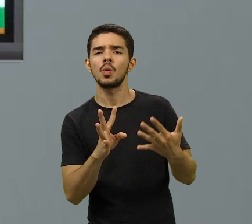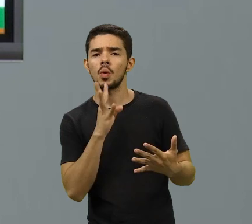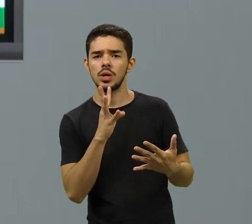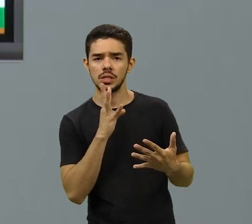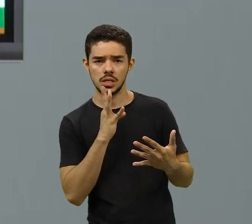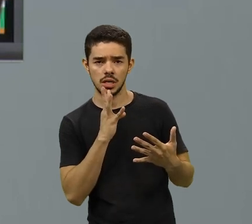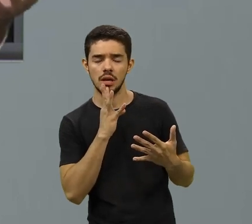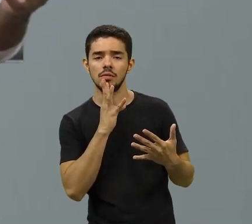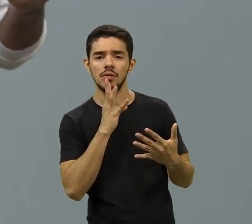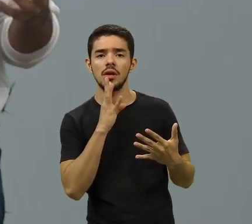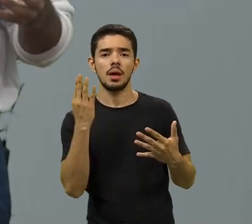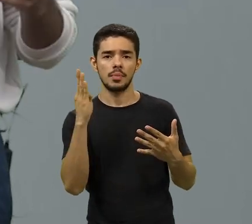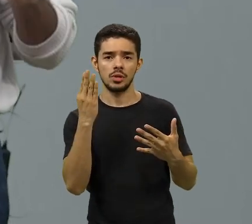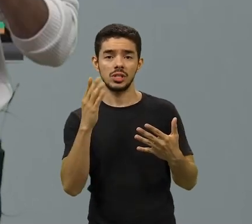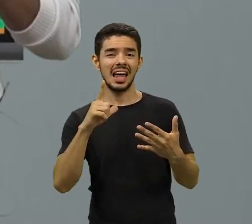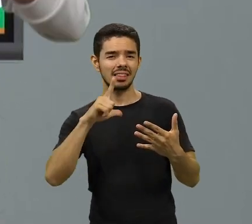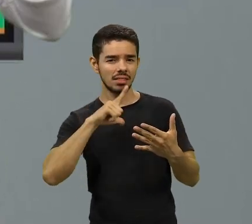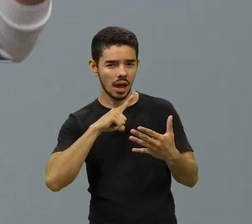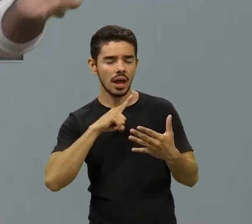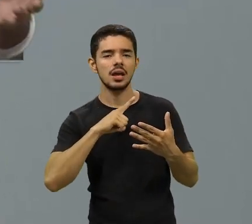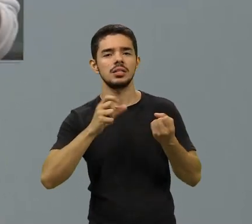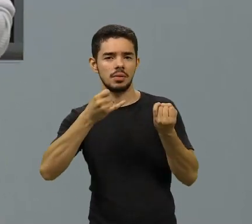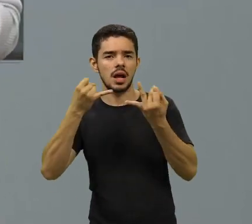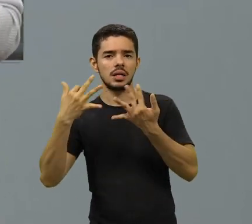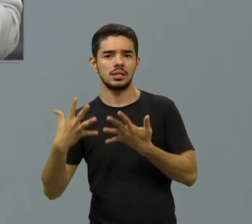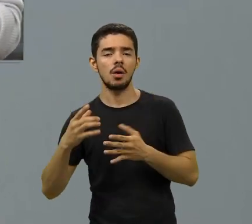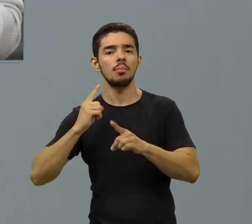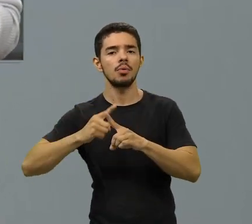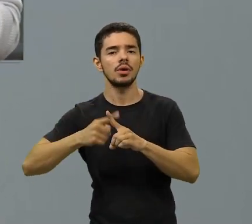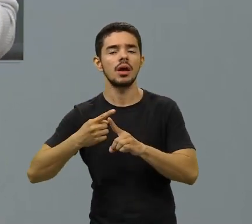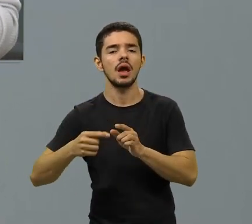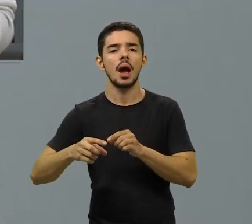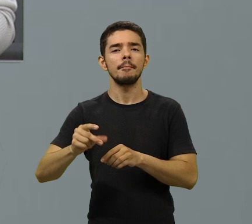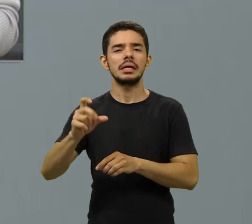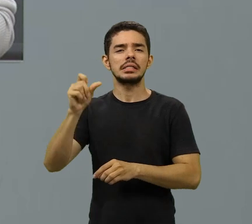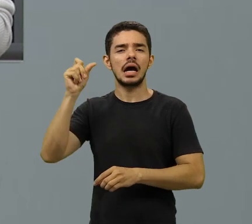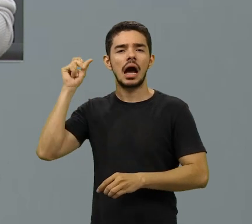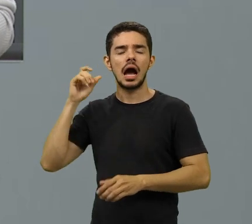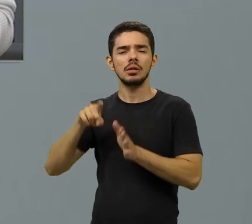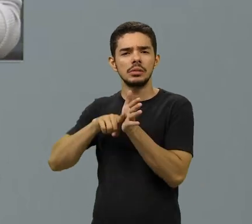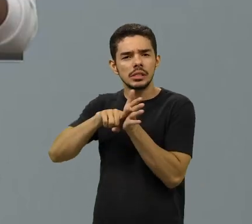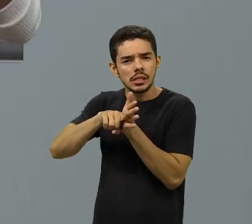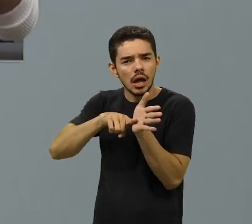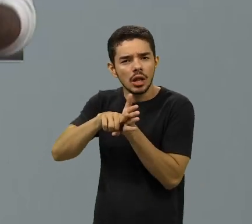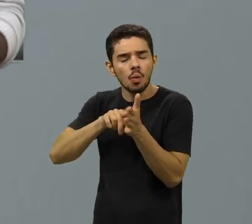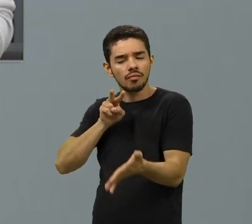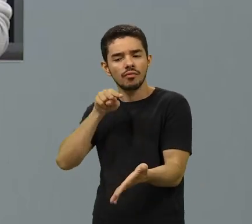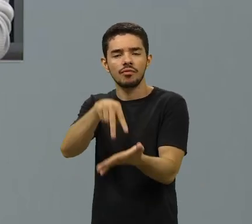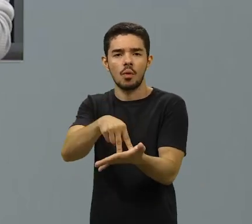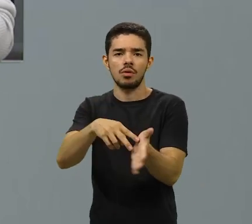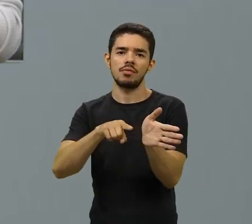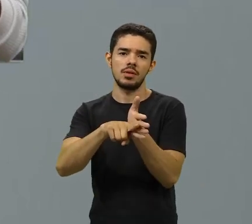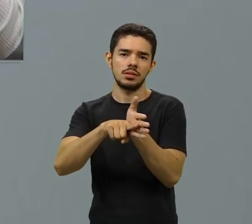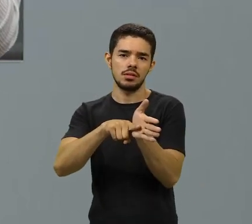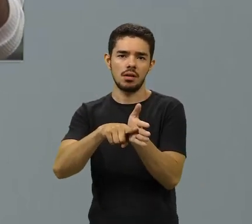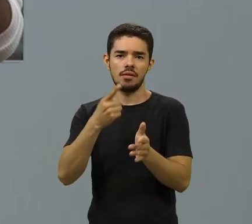são compreendidos porque grandes pesquisadores atuaram no campo da ecologia. Foram ao campo e